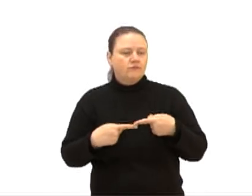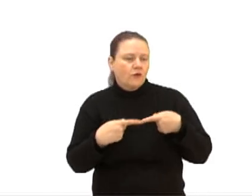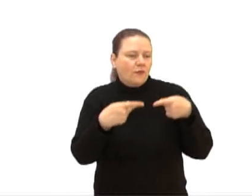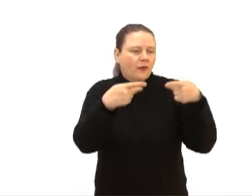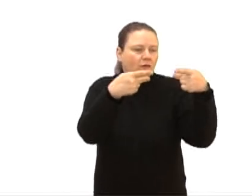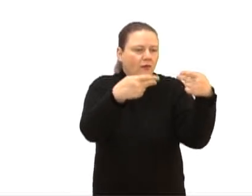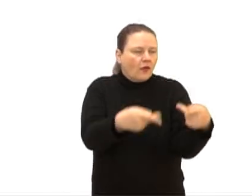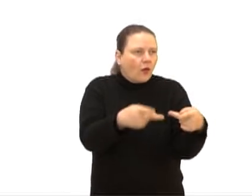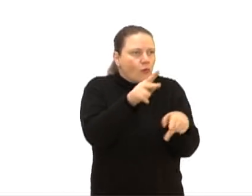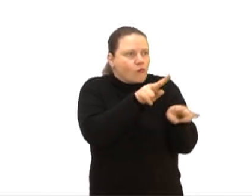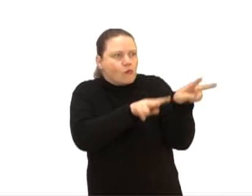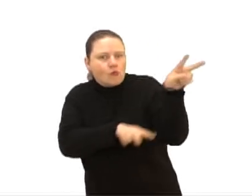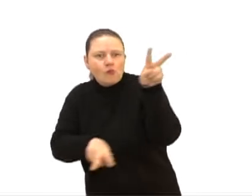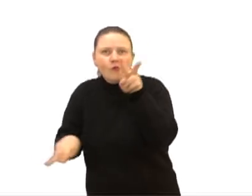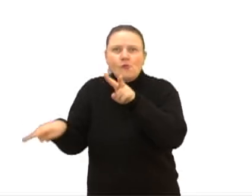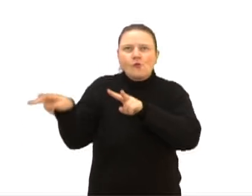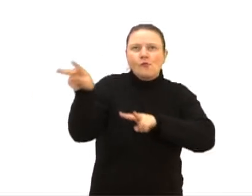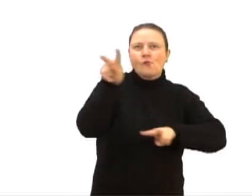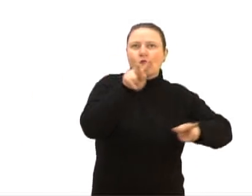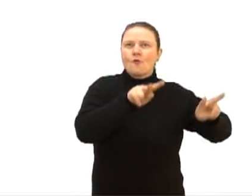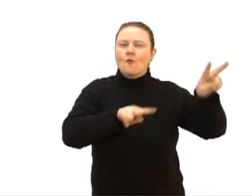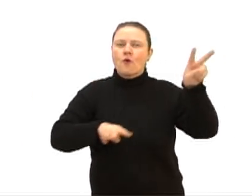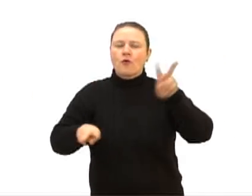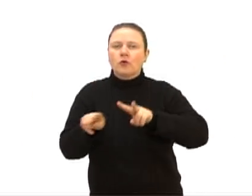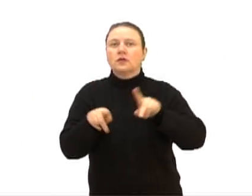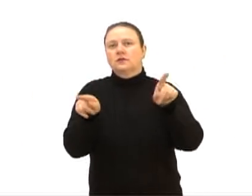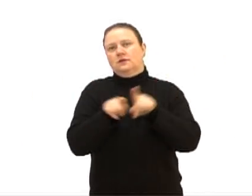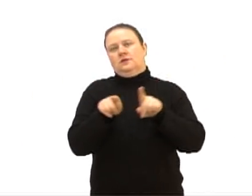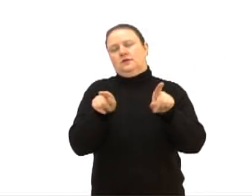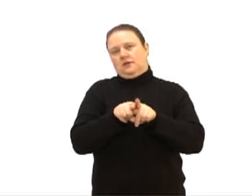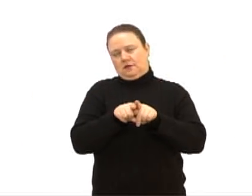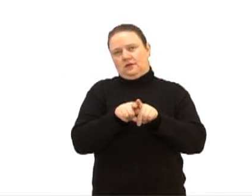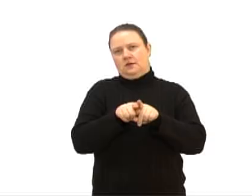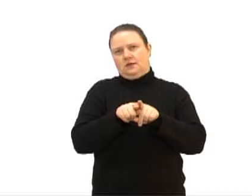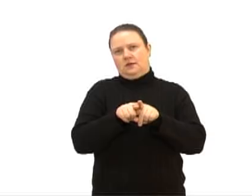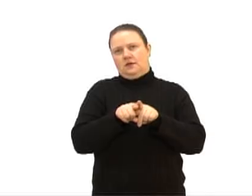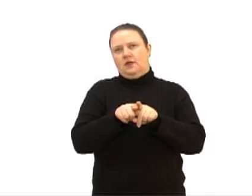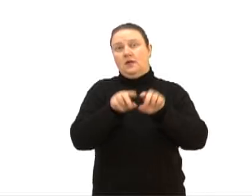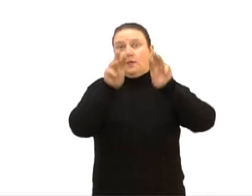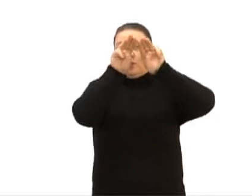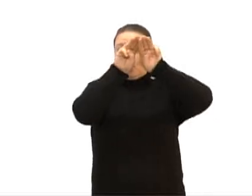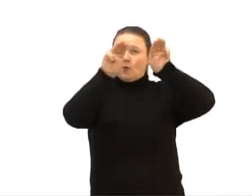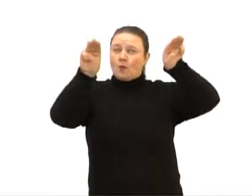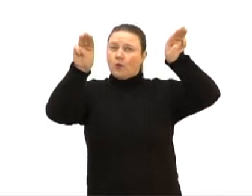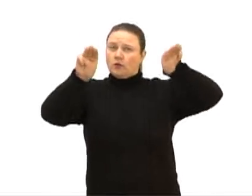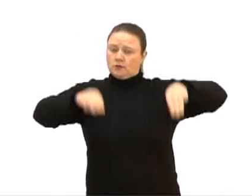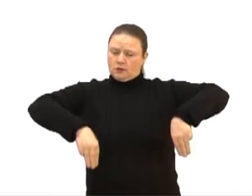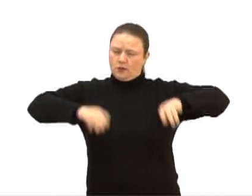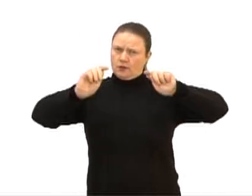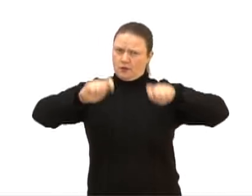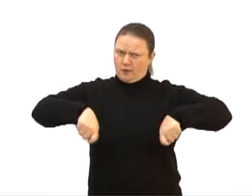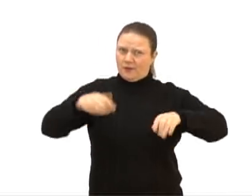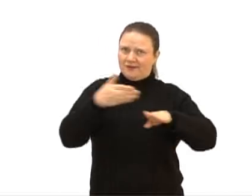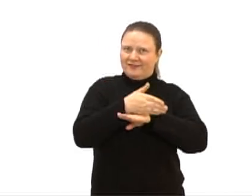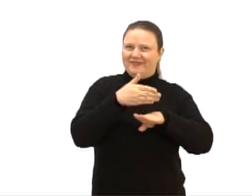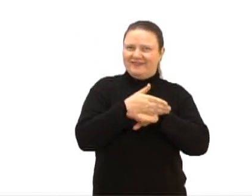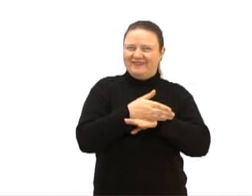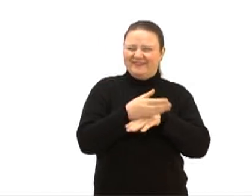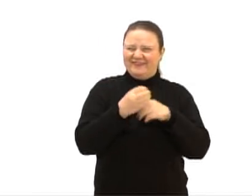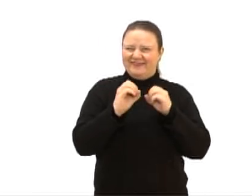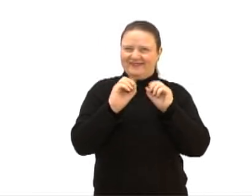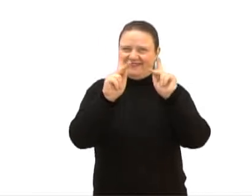uma visita virtual a obras, enfim, até dentro desses museus, alguns deles você vai conseguir acessar.